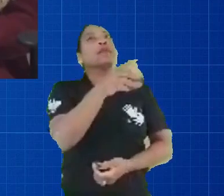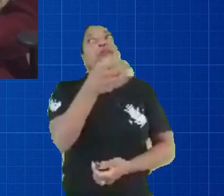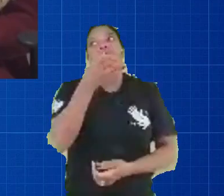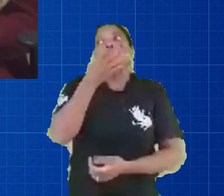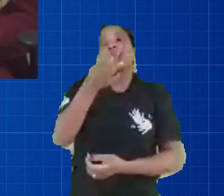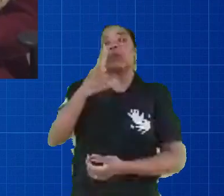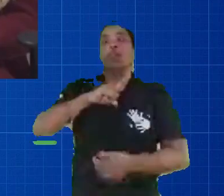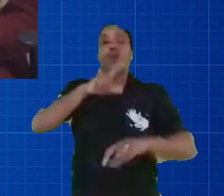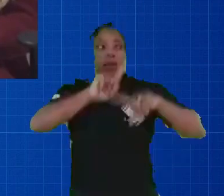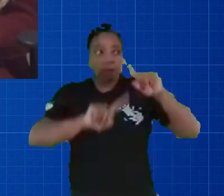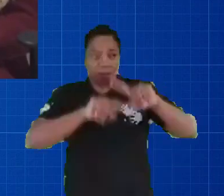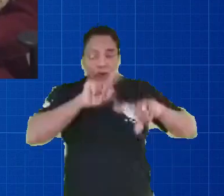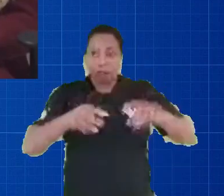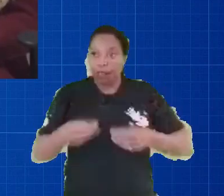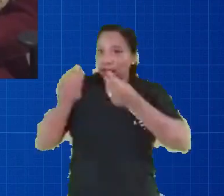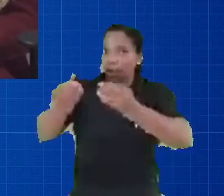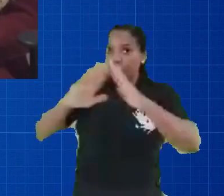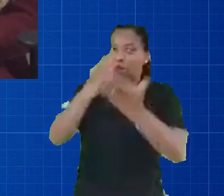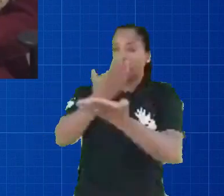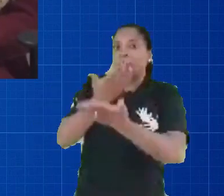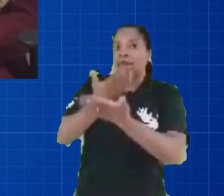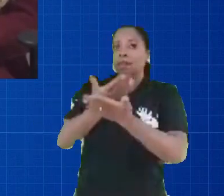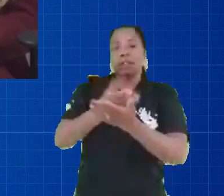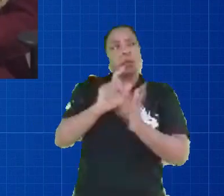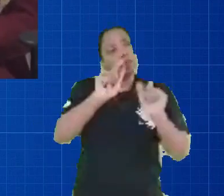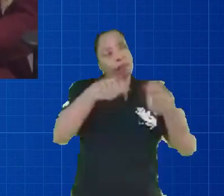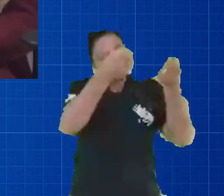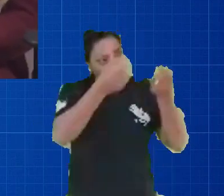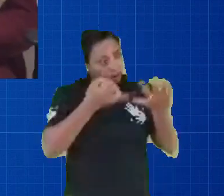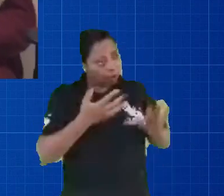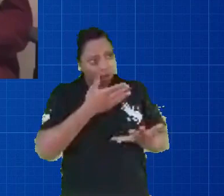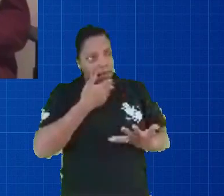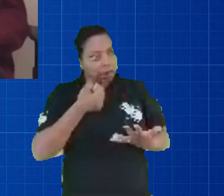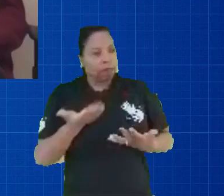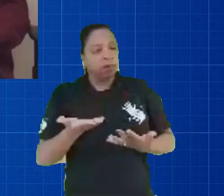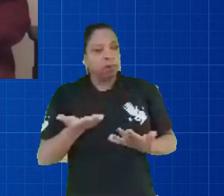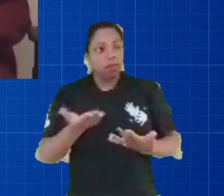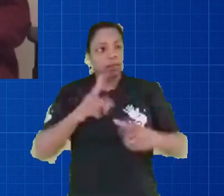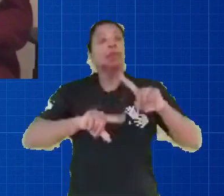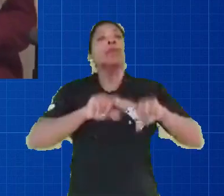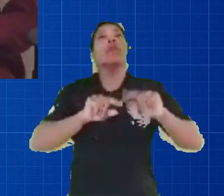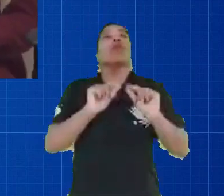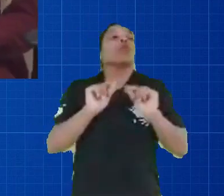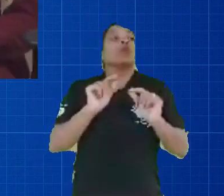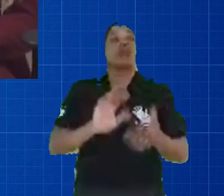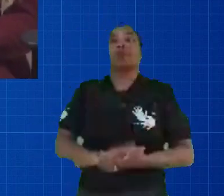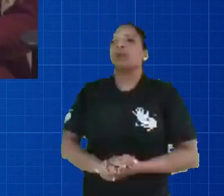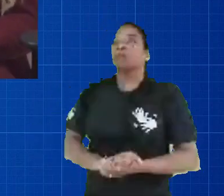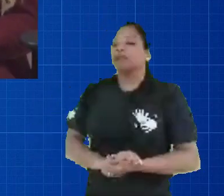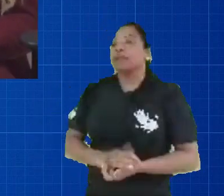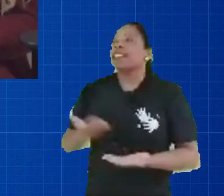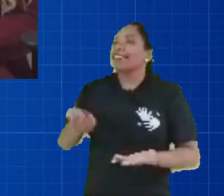malote. Você poderia comentar um pouquinho mais sobre esses materiais? Então, nossa, não acredito, né, Jami? Sim, a gente então